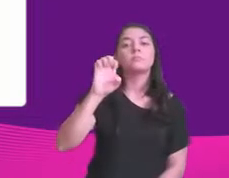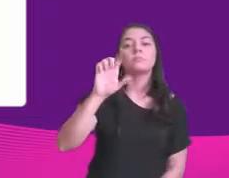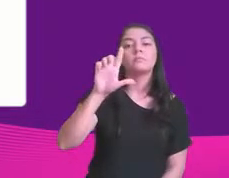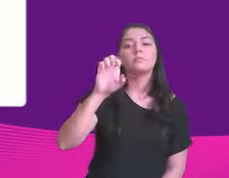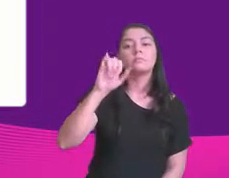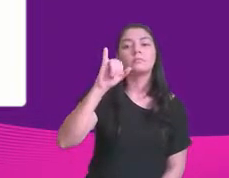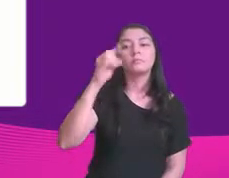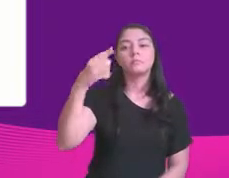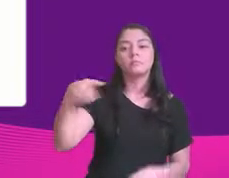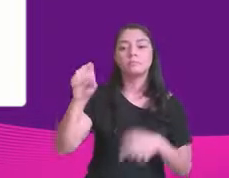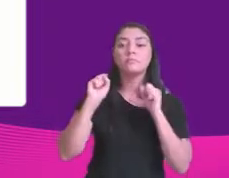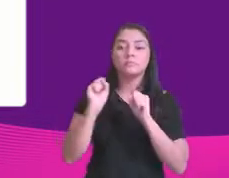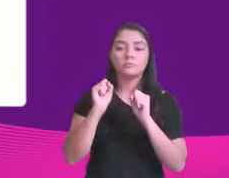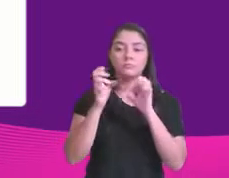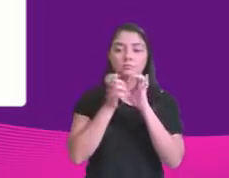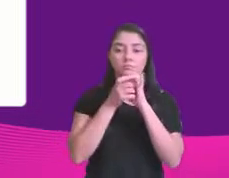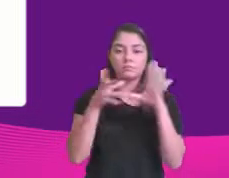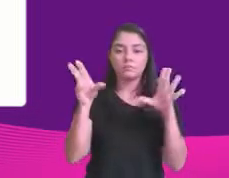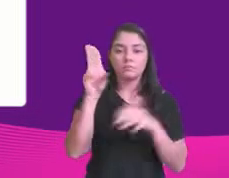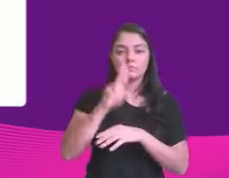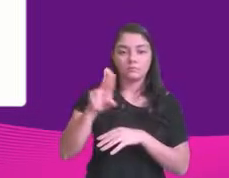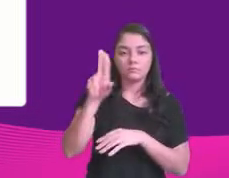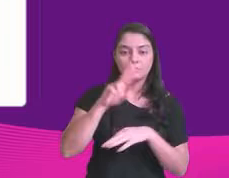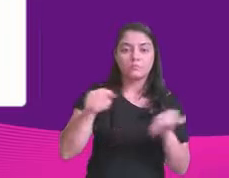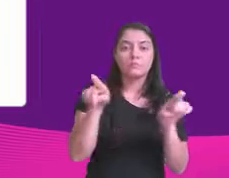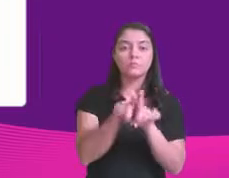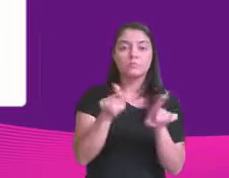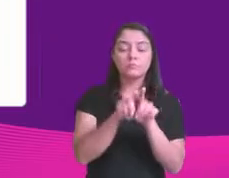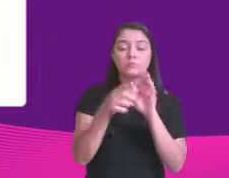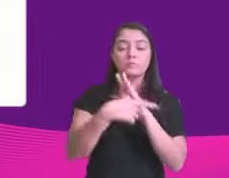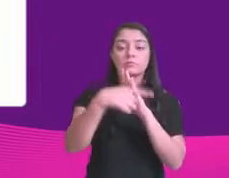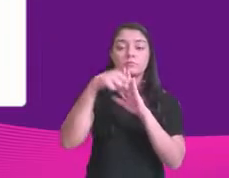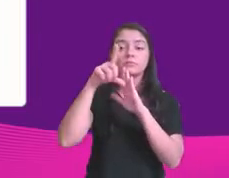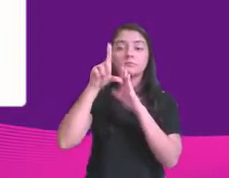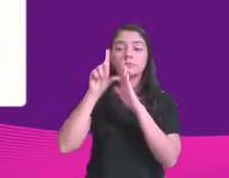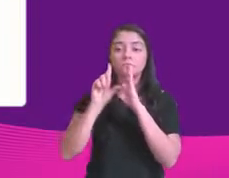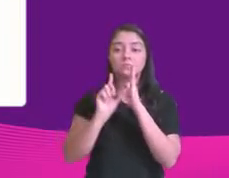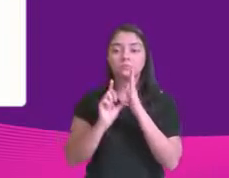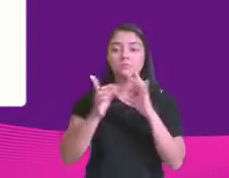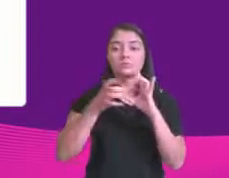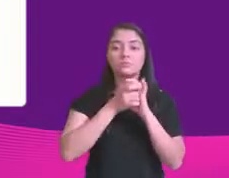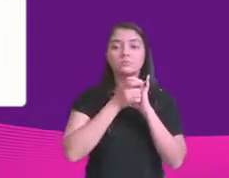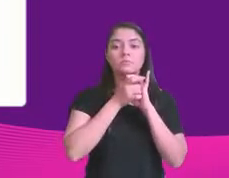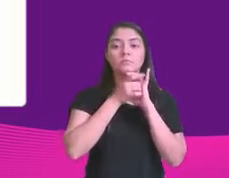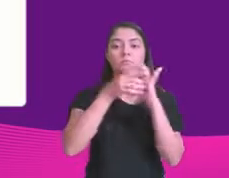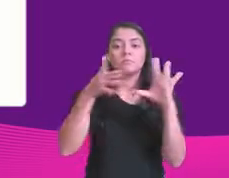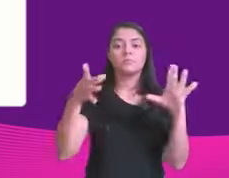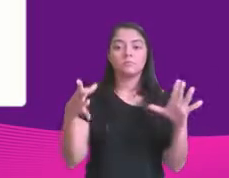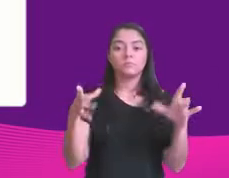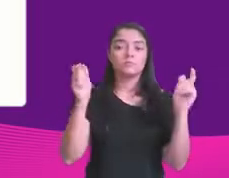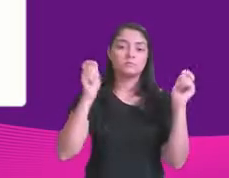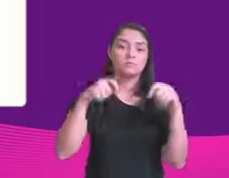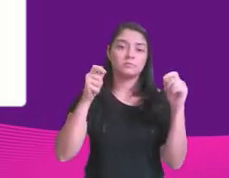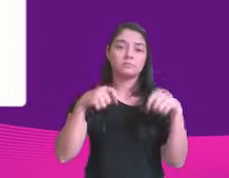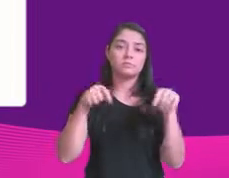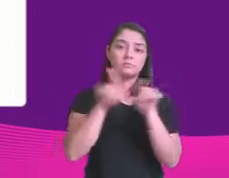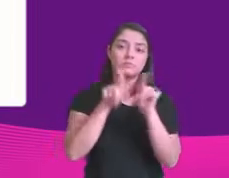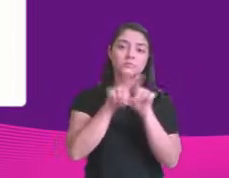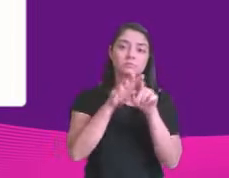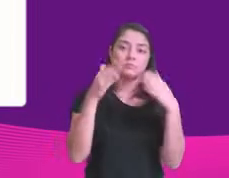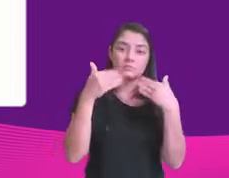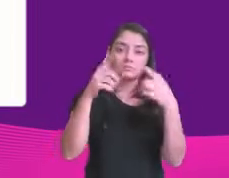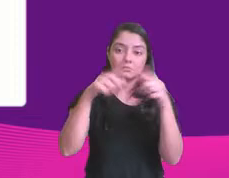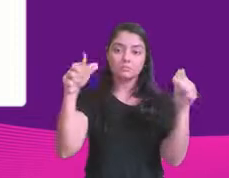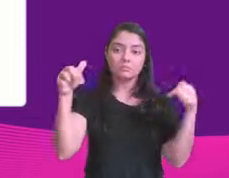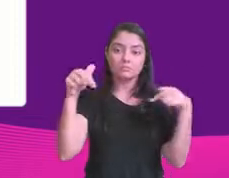oferecido. Para carcinoma coloretal, foi antes da liberação do PROD7, não é um procedimento padrão, mas pode ser considerado, às